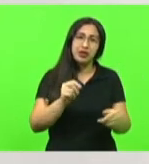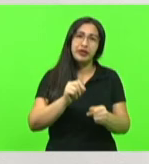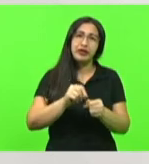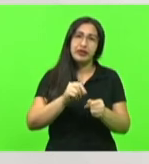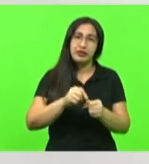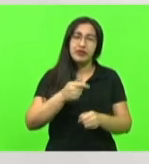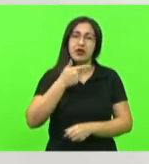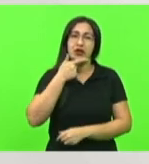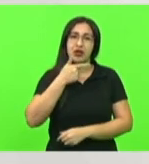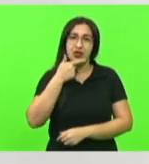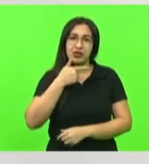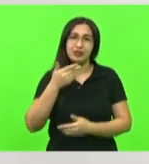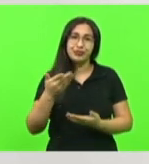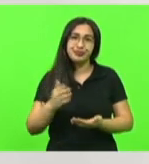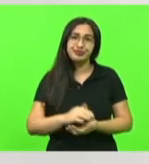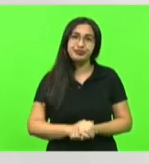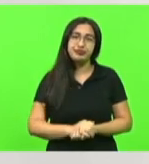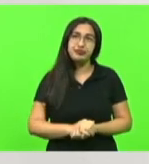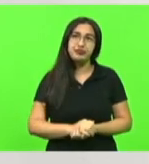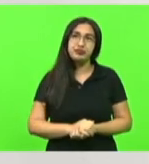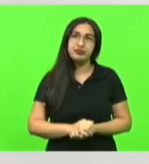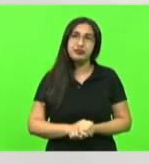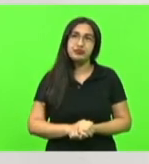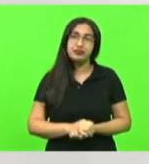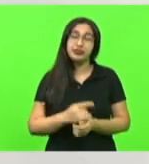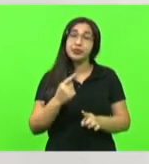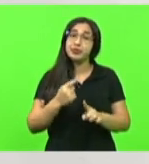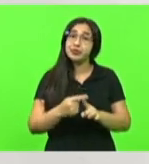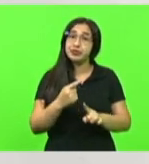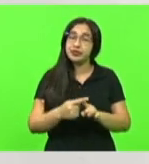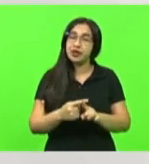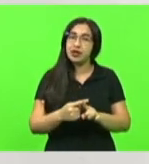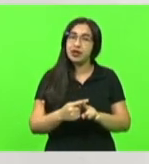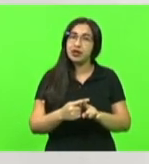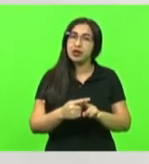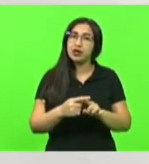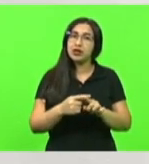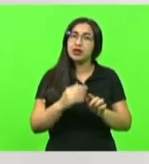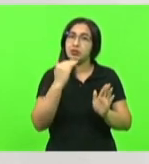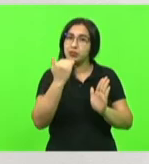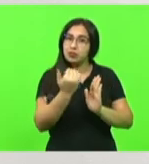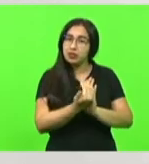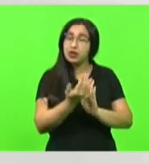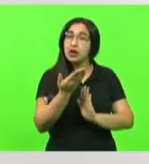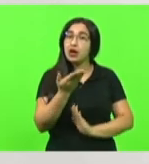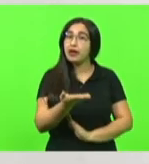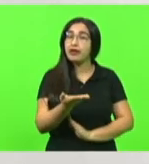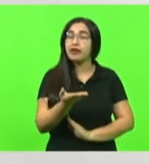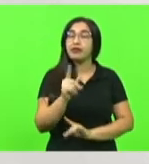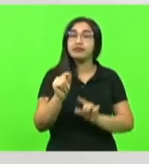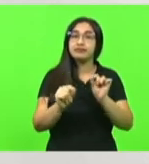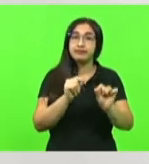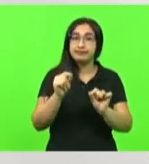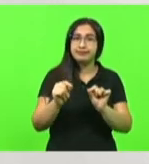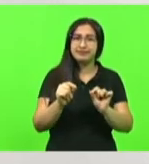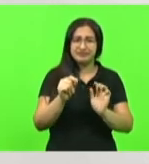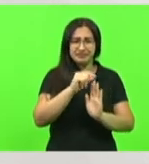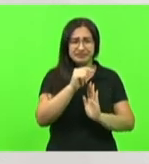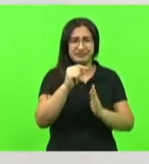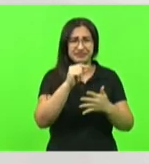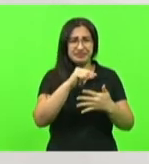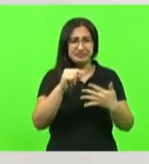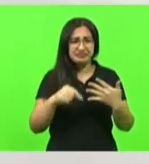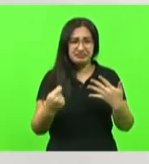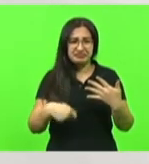de leite cru, mesmo depois da aprovação, porque na regulamentação eles colocaram tudo que não era necessário novamente.